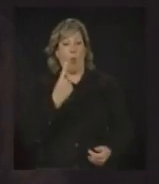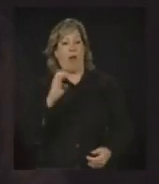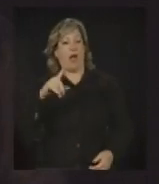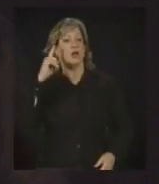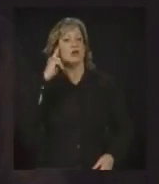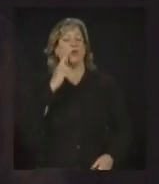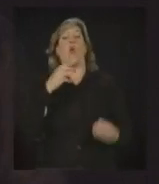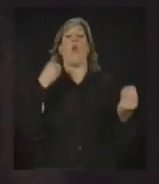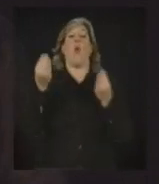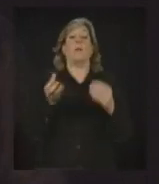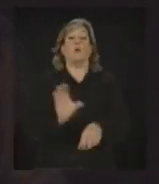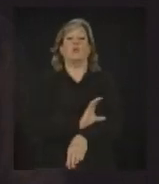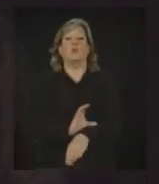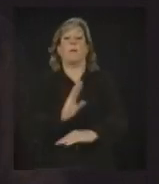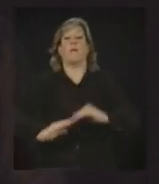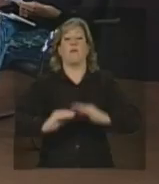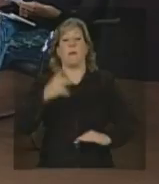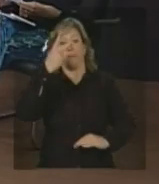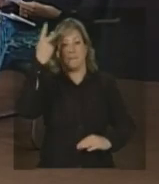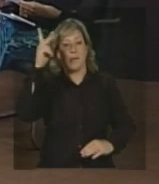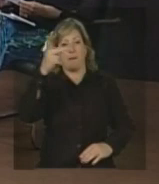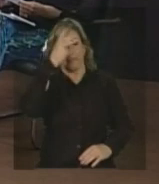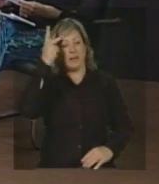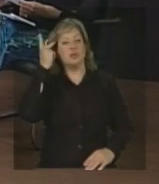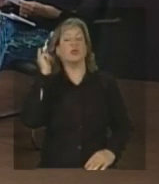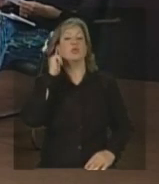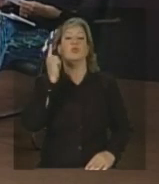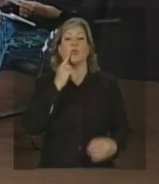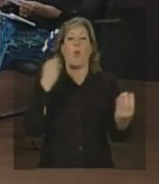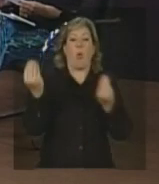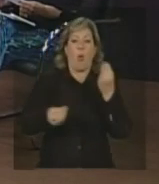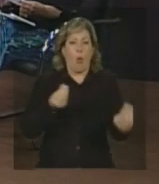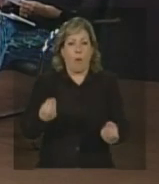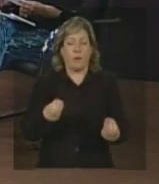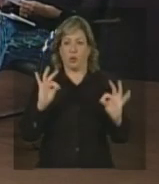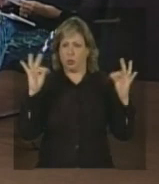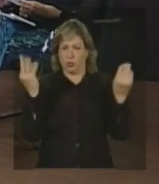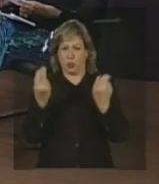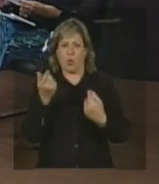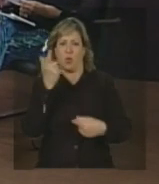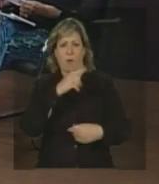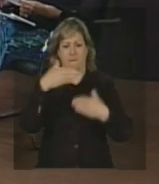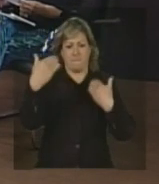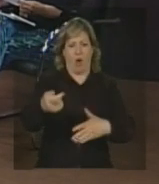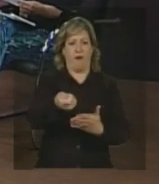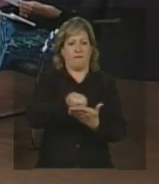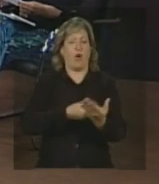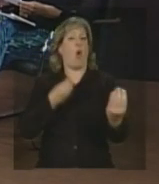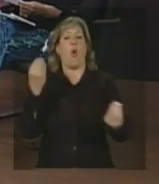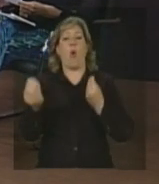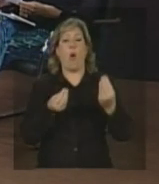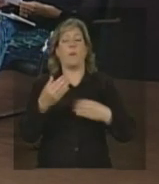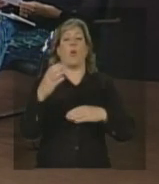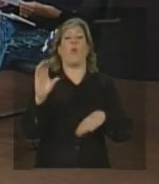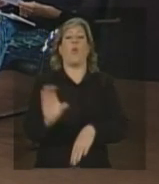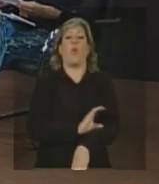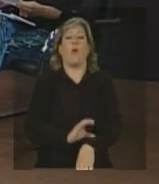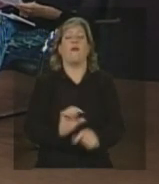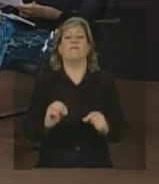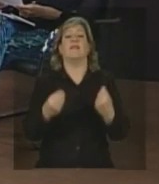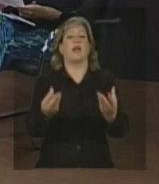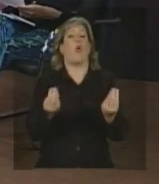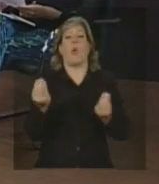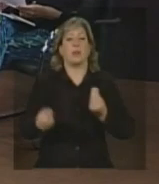os cursos profissionalizantes para essas pessoas? O acesso será para todos? Haverá prova de seleção? E que tipo de cursos serão